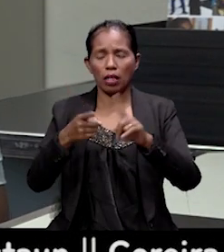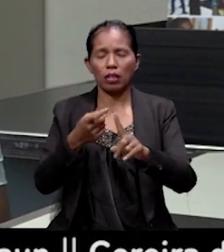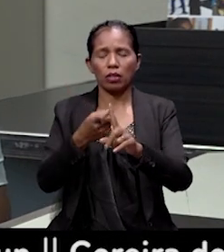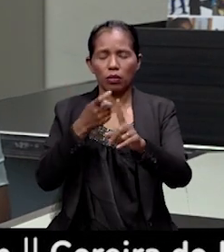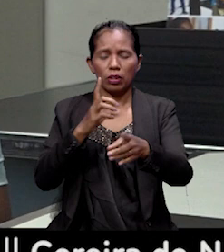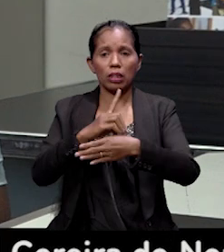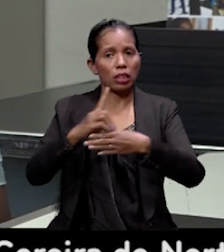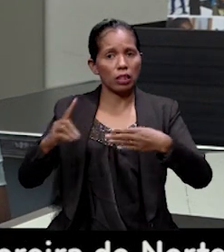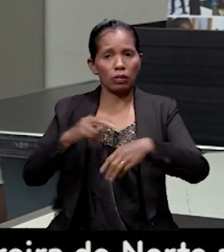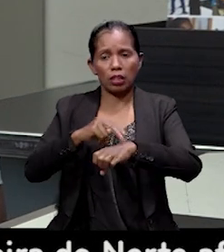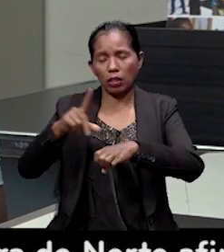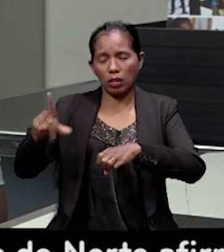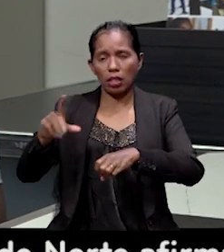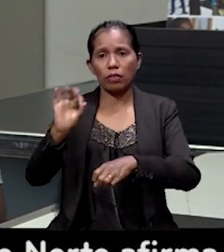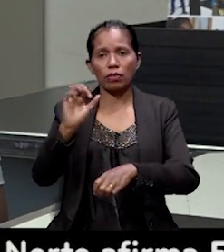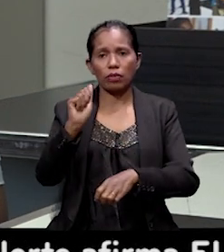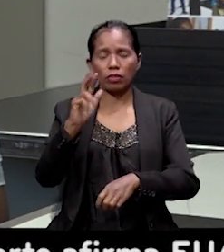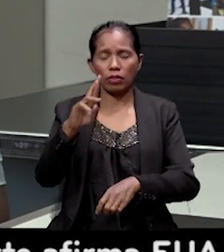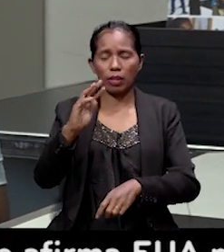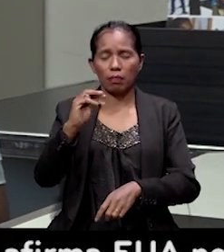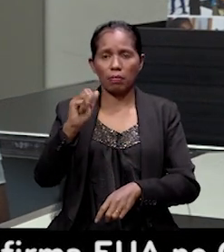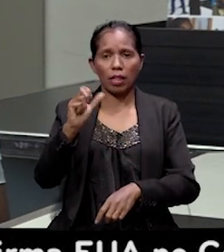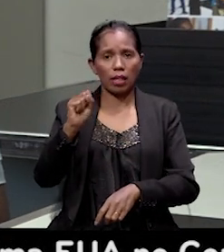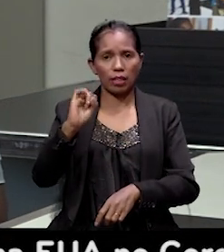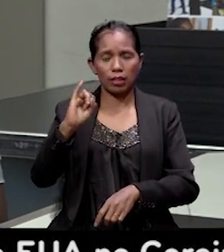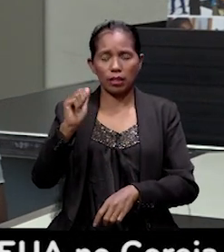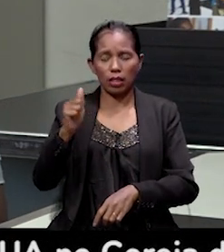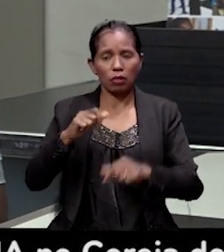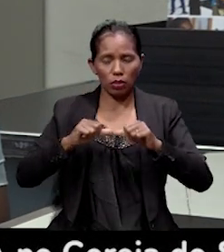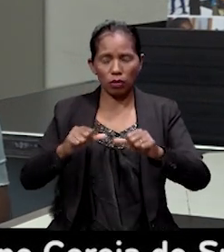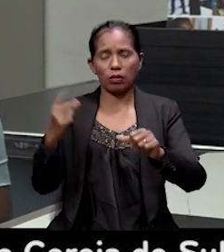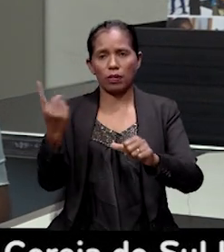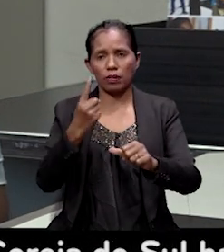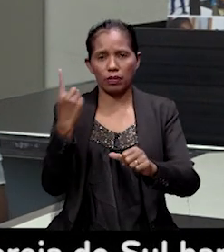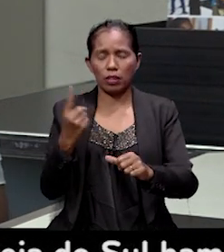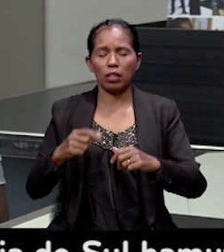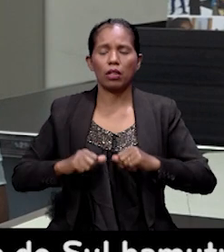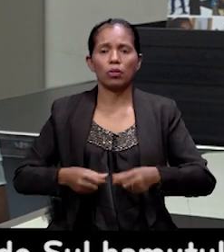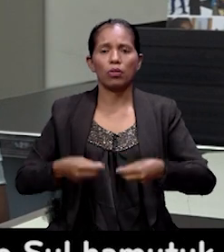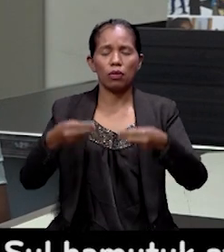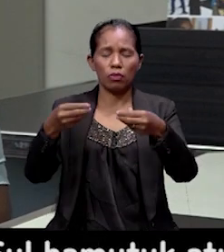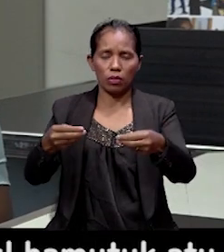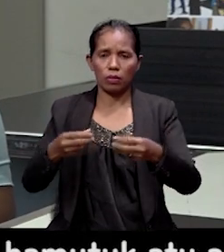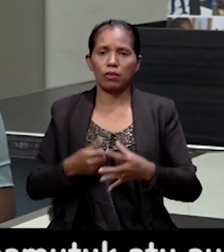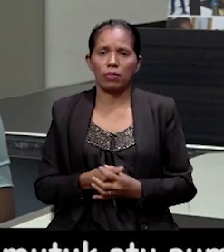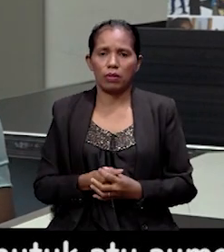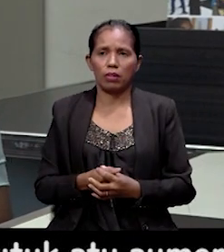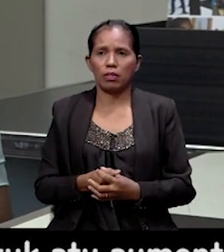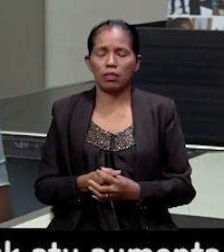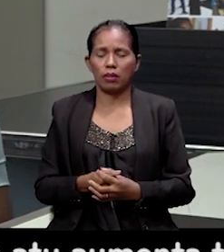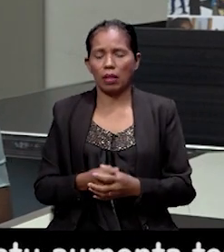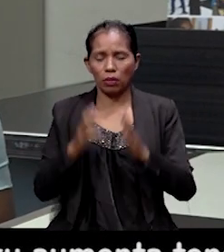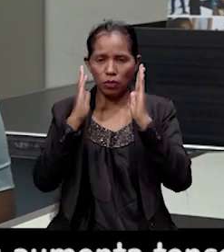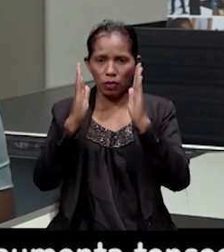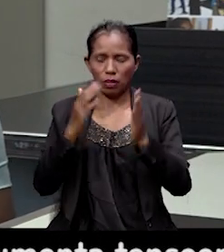Nasional Farmasia nomos SAMES kontinua na fatem atu fo tania proyek sang ni bema